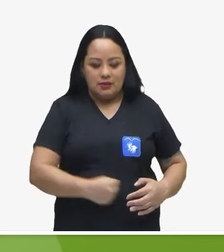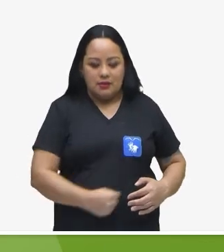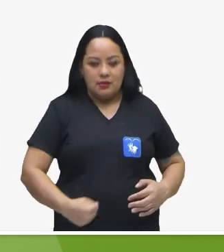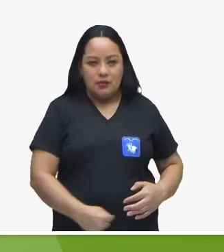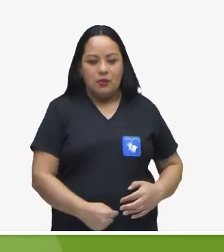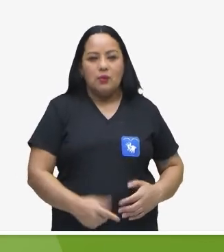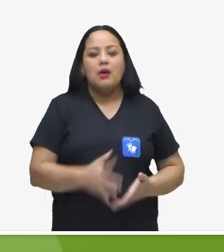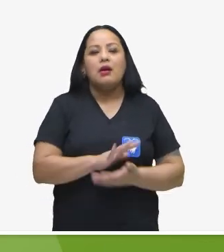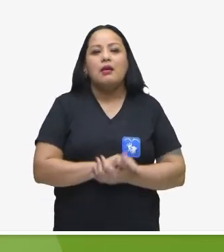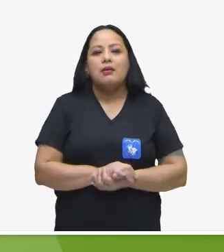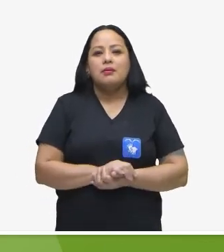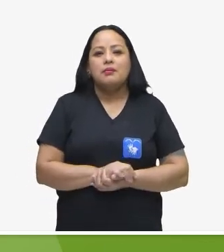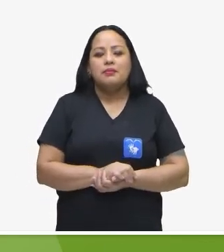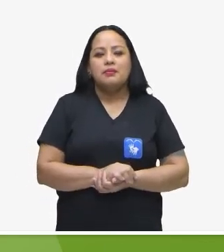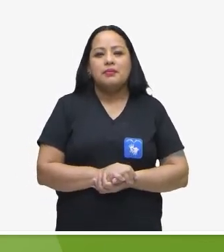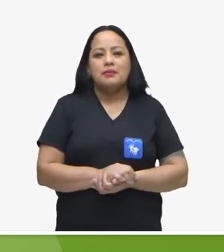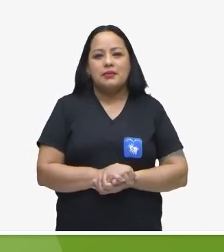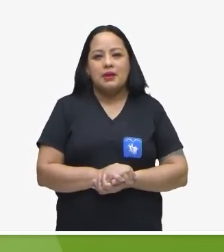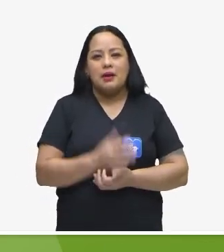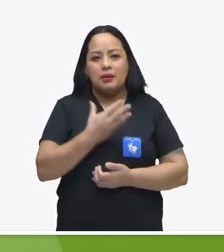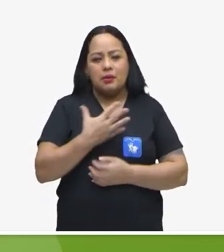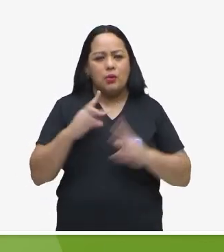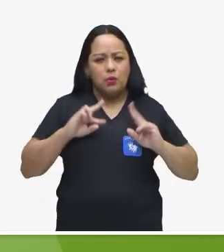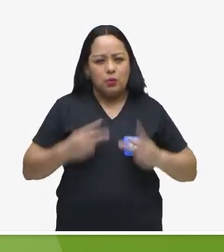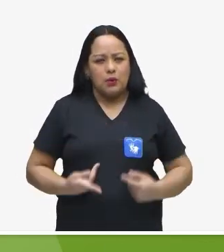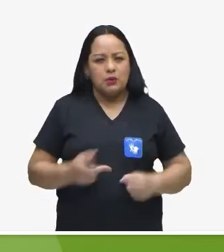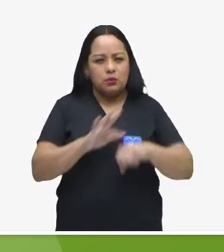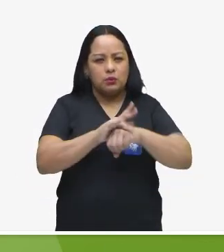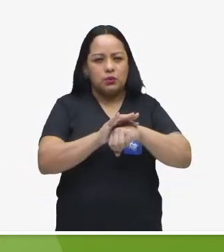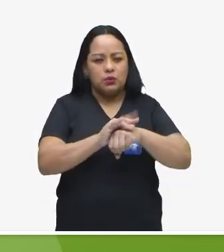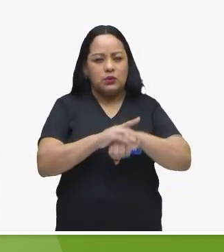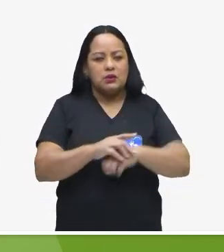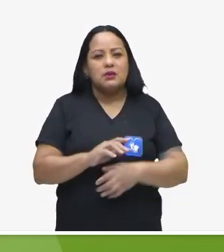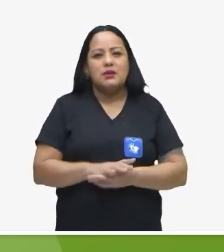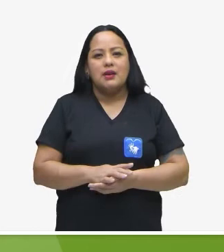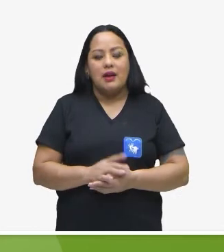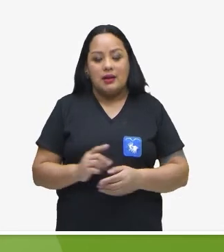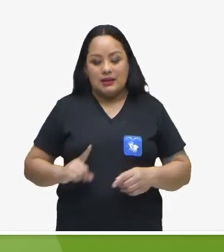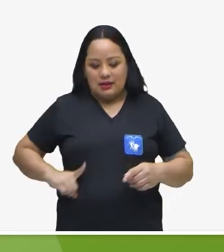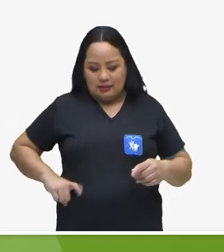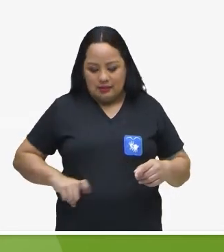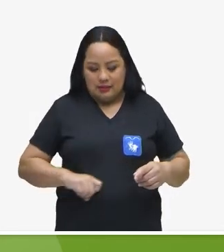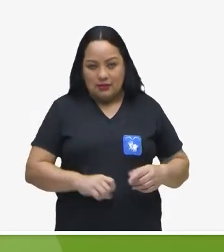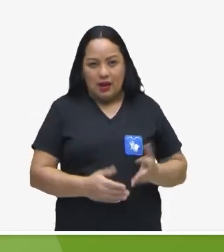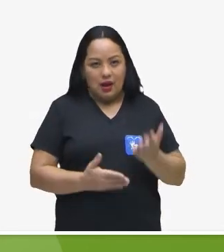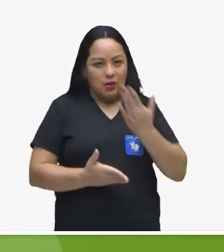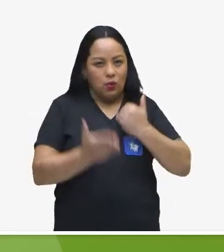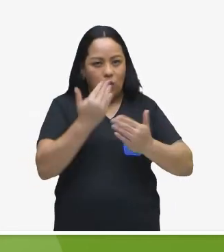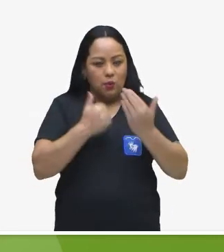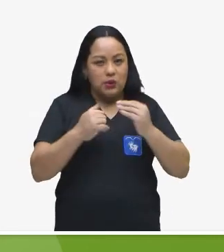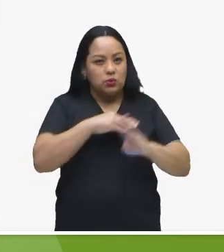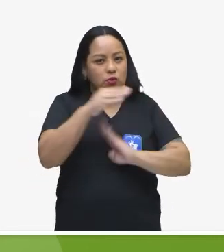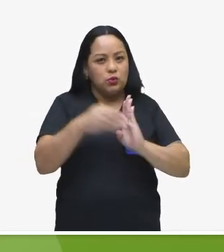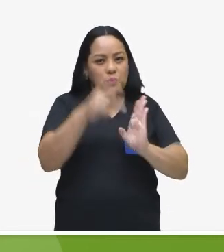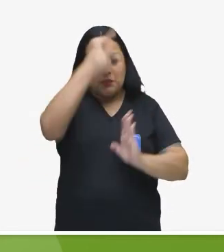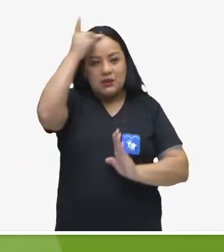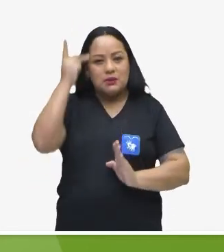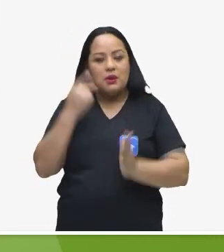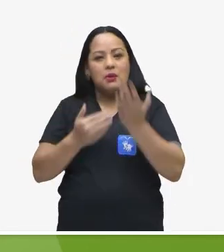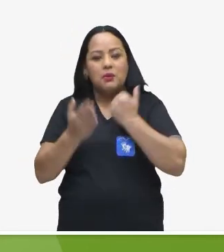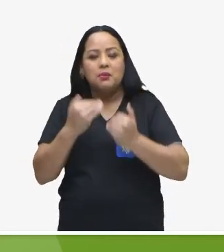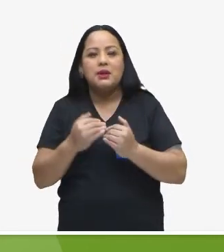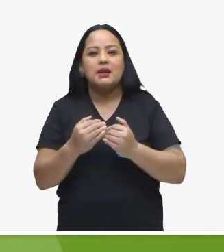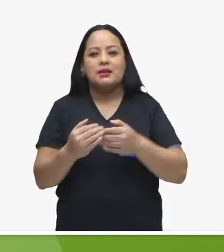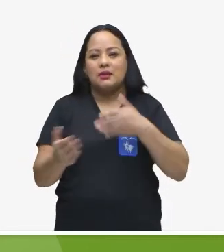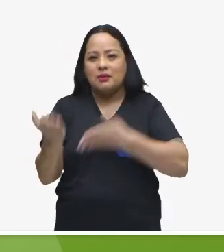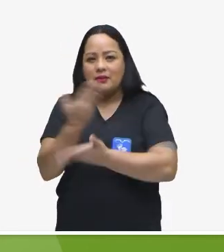ali acometida com a giardia, né? E aí ela fica ali se alimentando do que a pessoa come, tá? E ela vive em associação ali